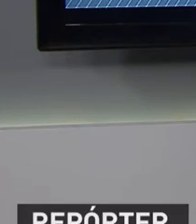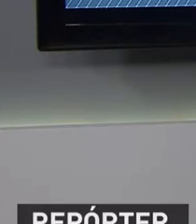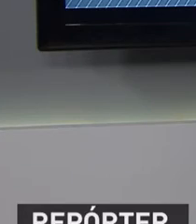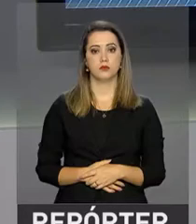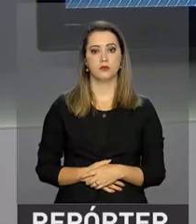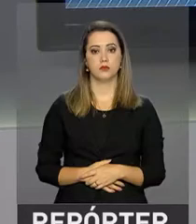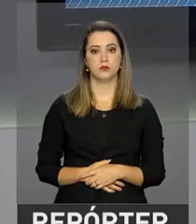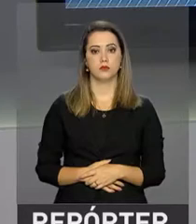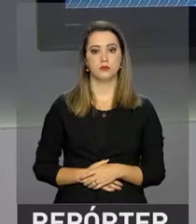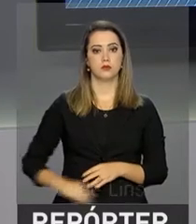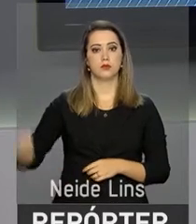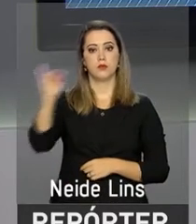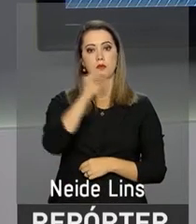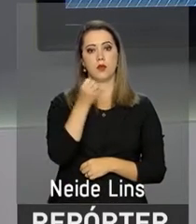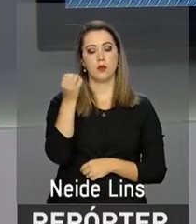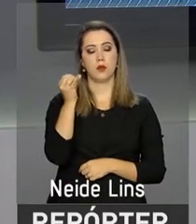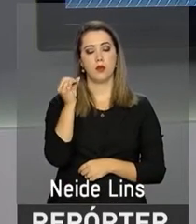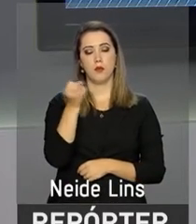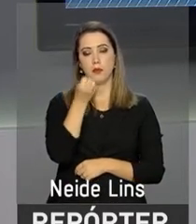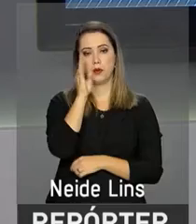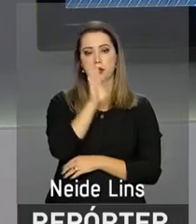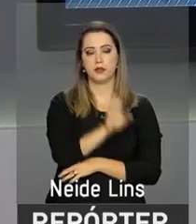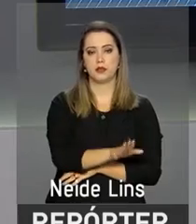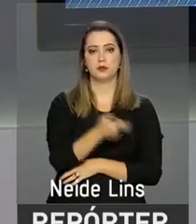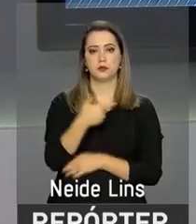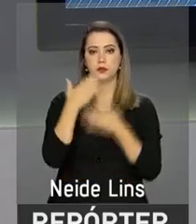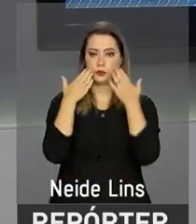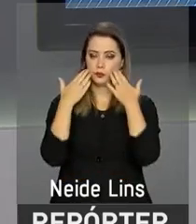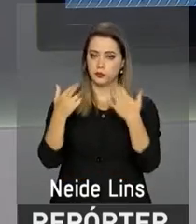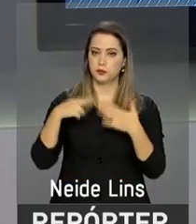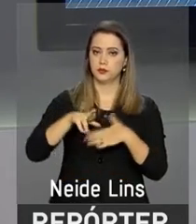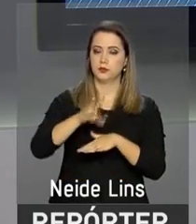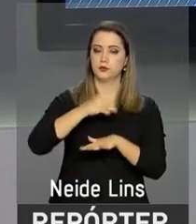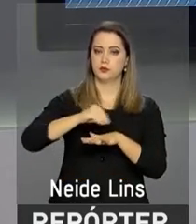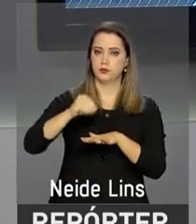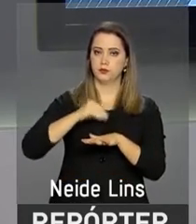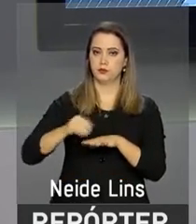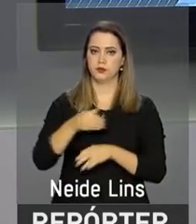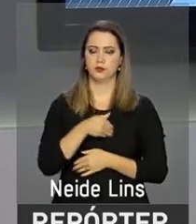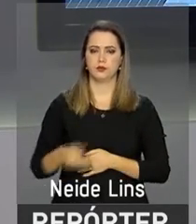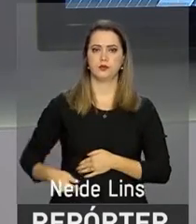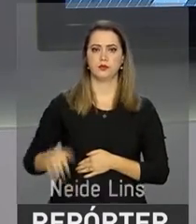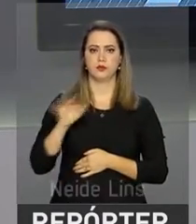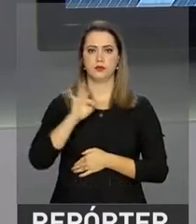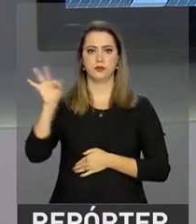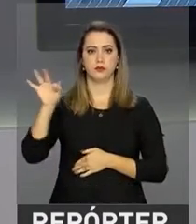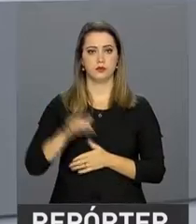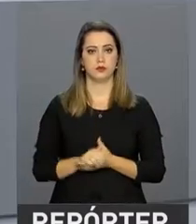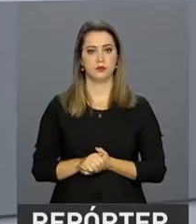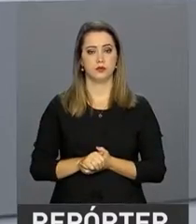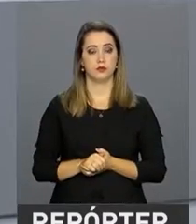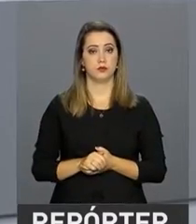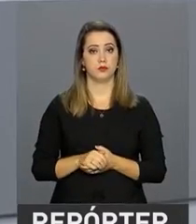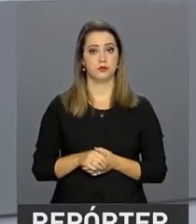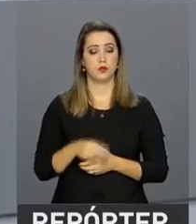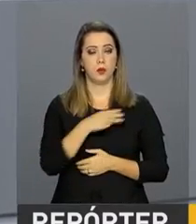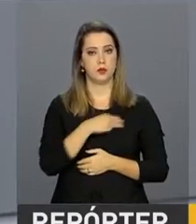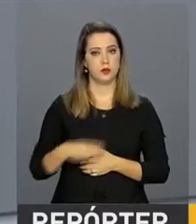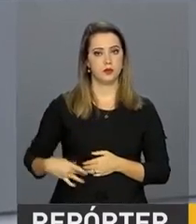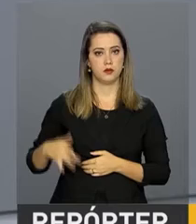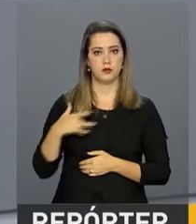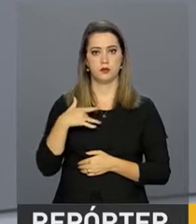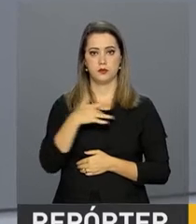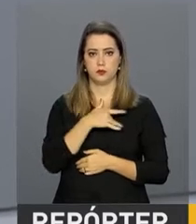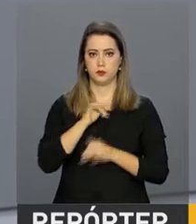olá boa tarde começa agora mais uma edição do repórter nbr notícias do governo federal o ministro da saúde